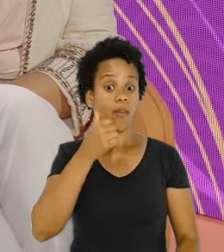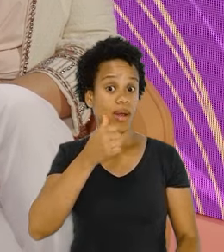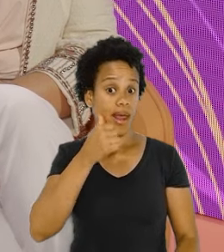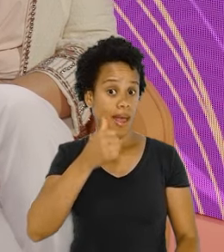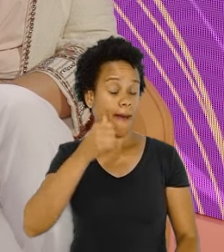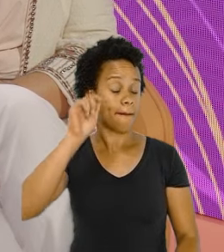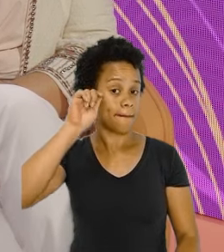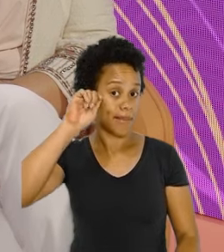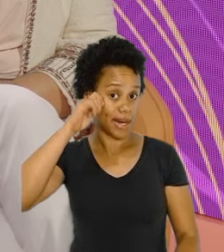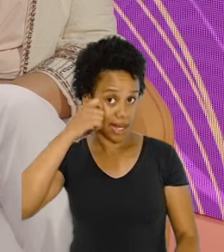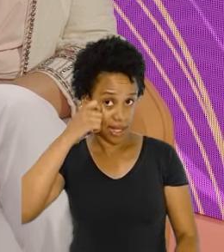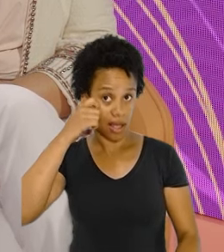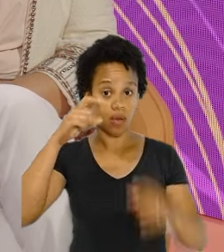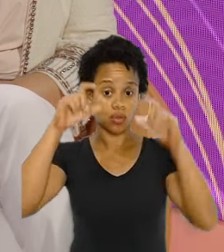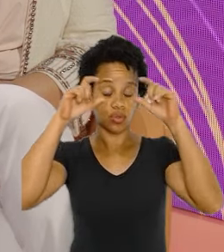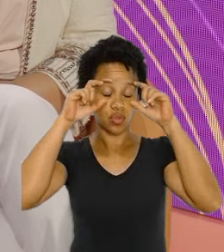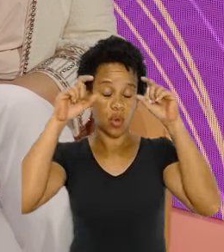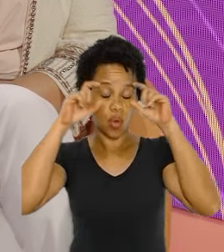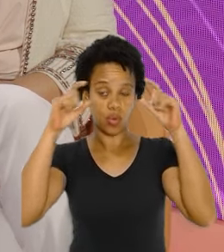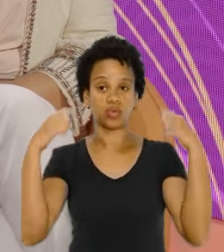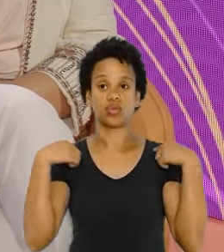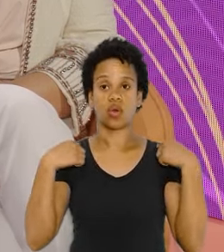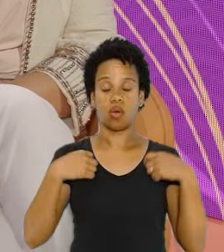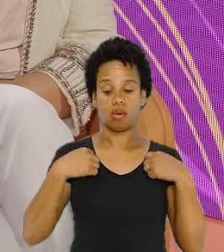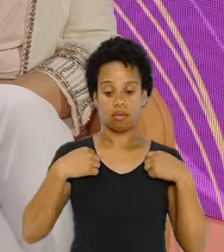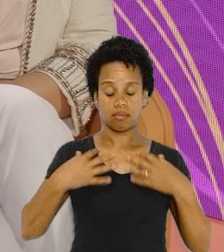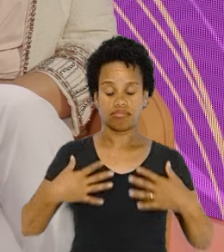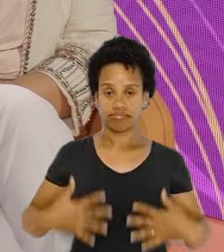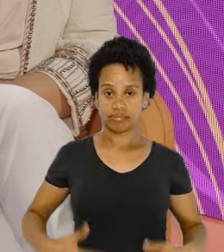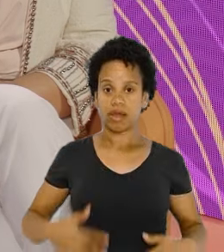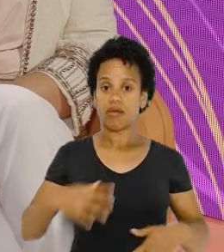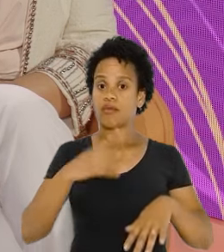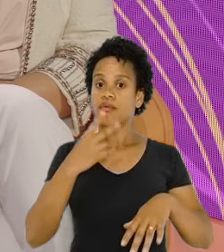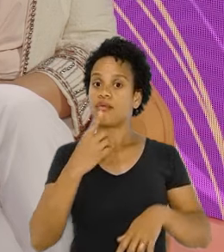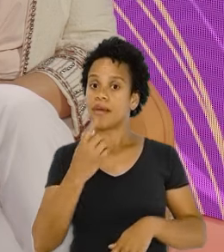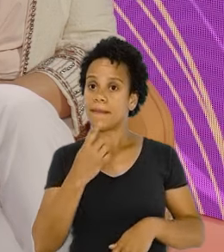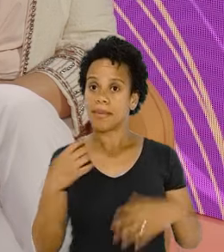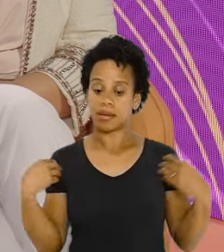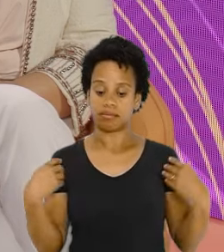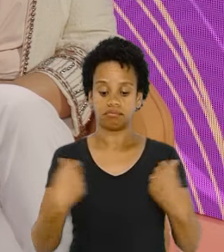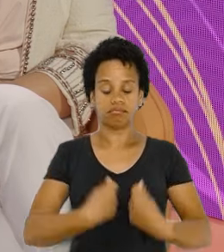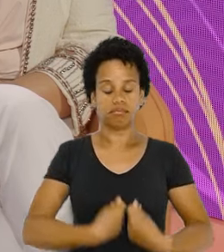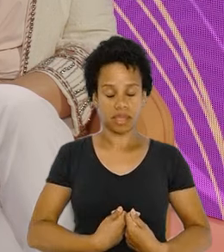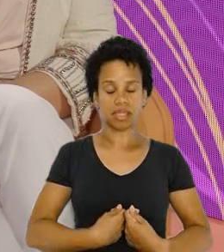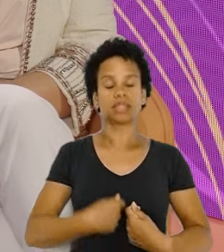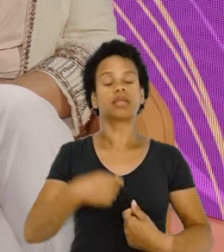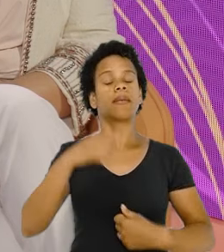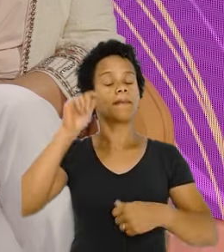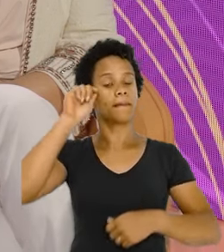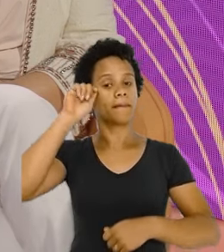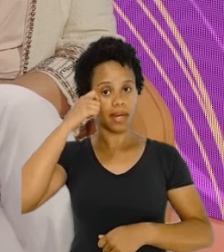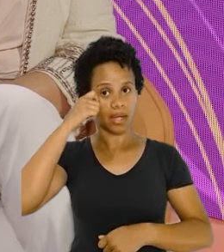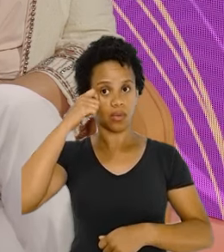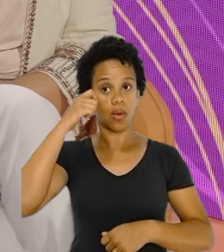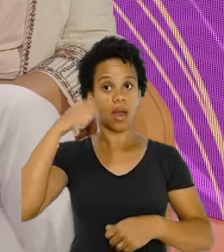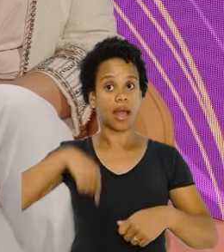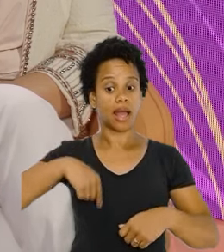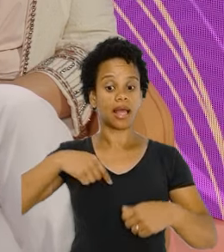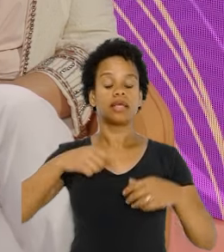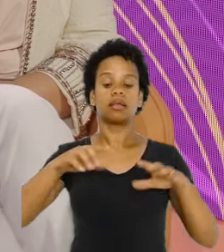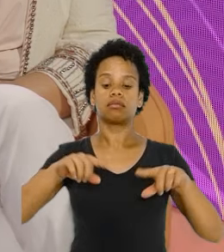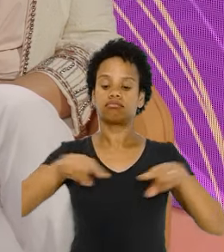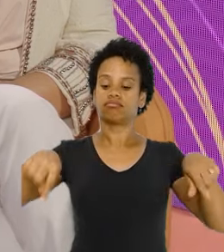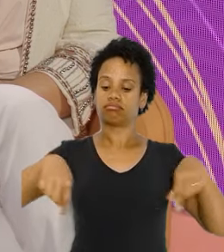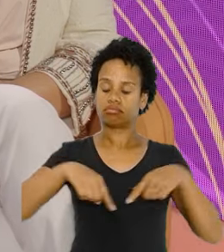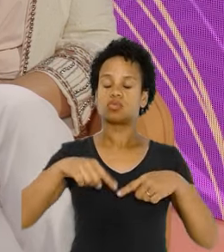uso óculos Estou com um conjunto vermelho um blazer Preto estamos no estúdio do sebrai ao fundo com Um telão